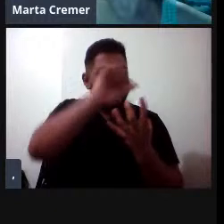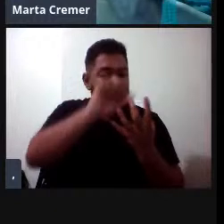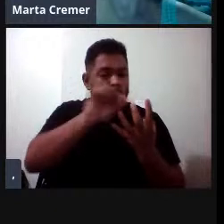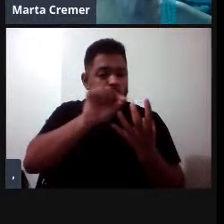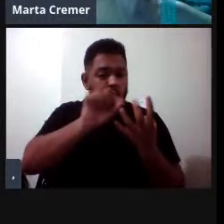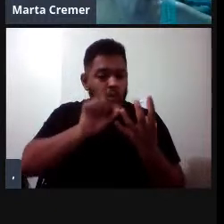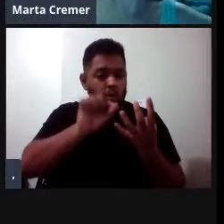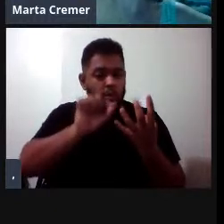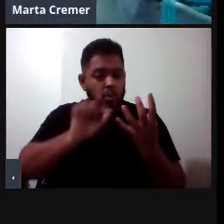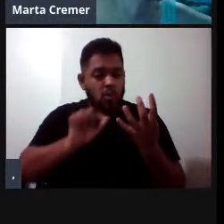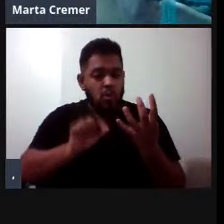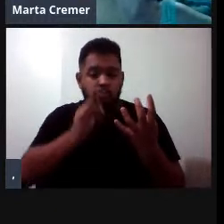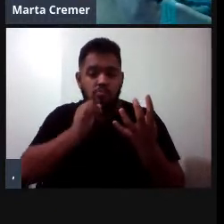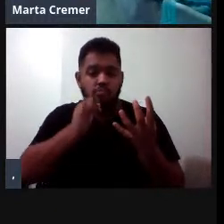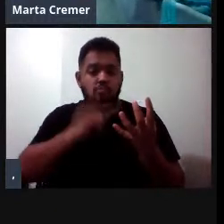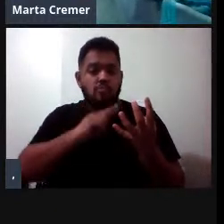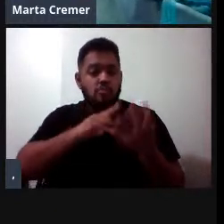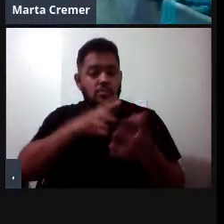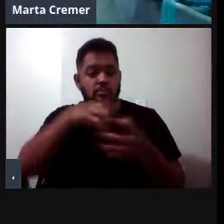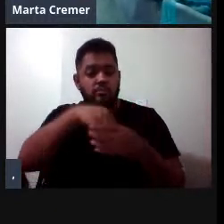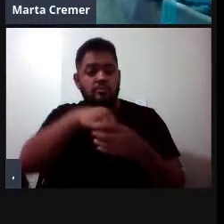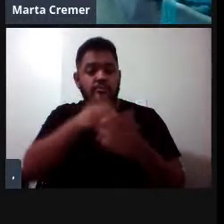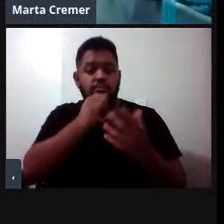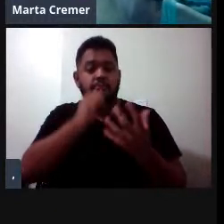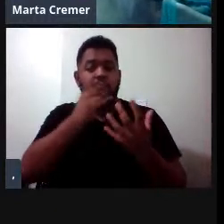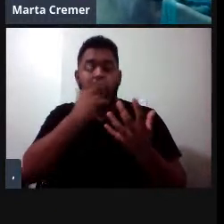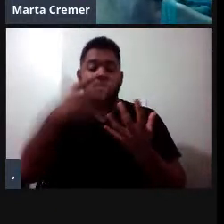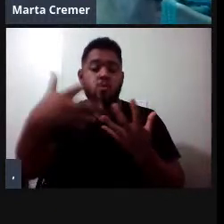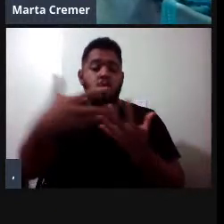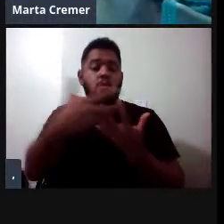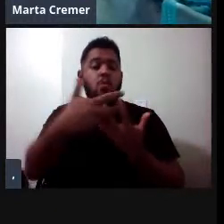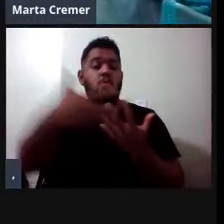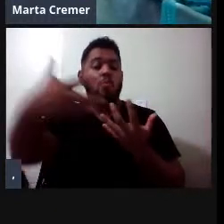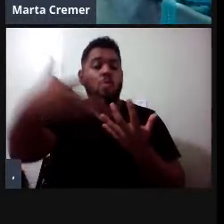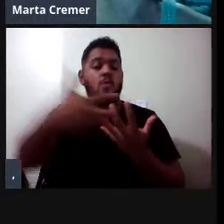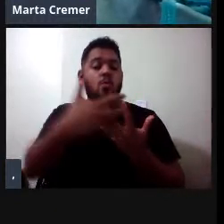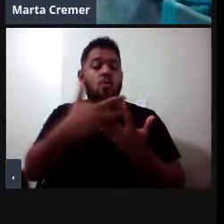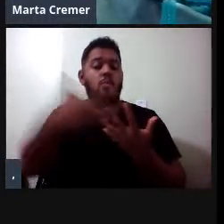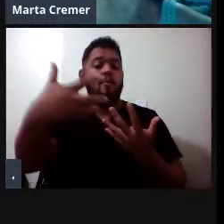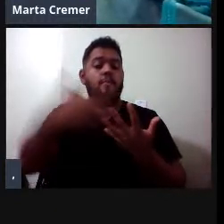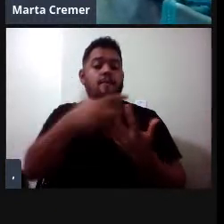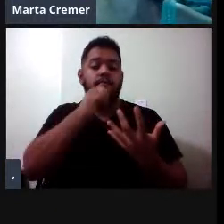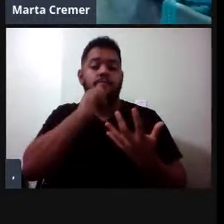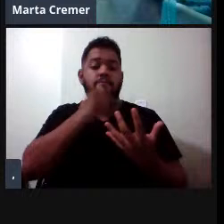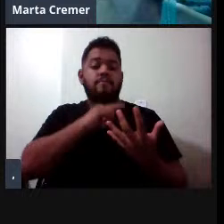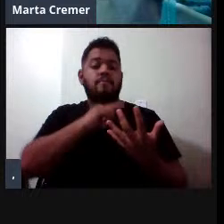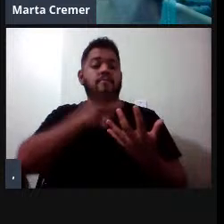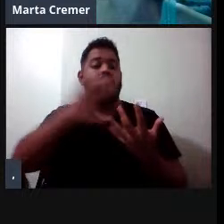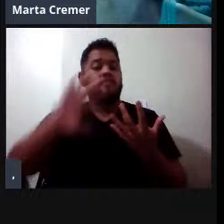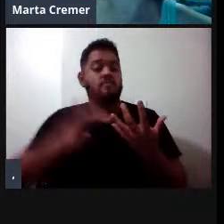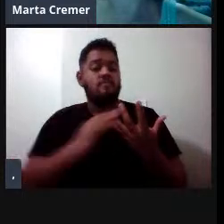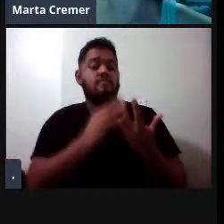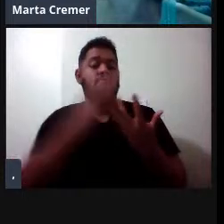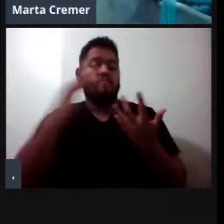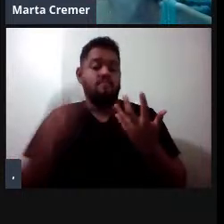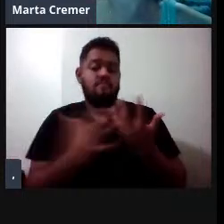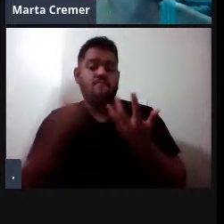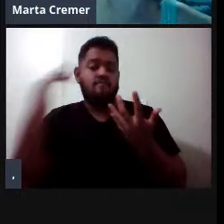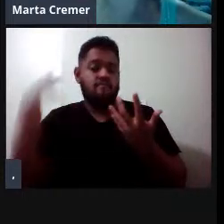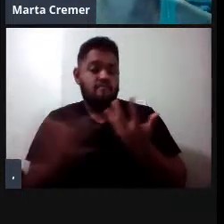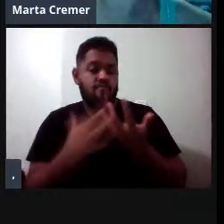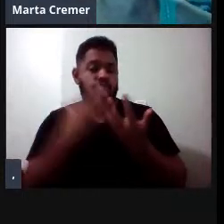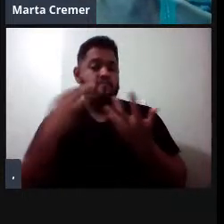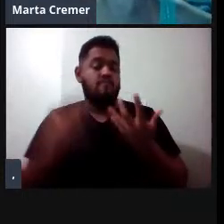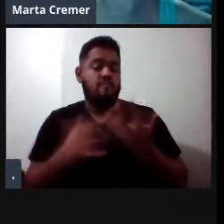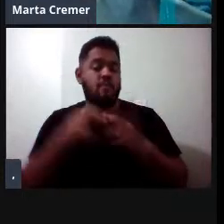um sistema de filtro, né, esses animais comem, fazem filtragem de zooplânton, né, então, isso também justifica essa ocorrência nessas